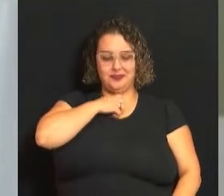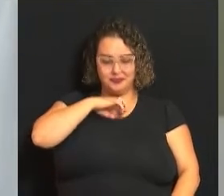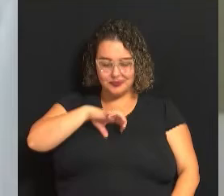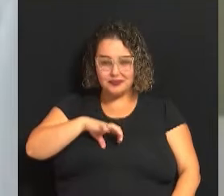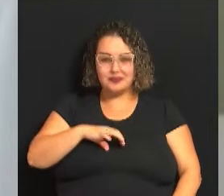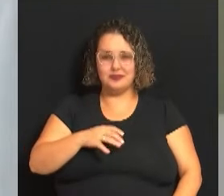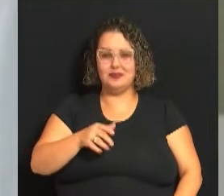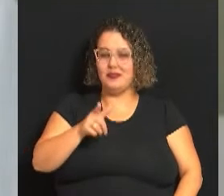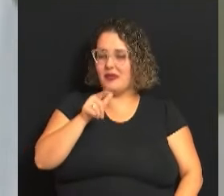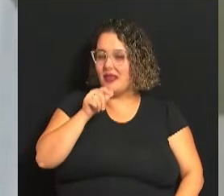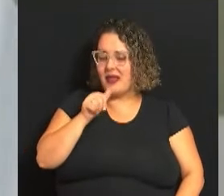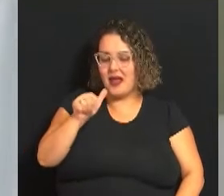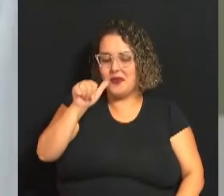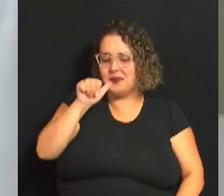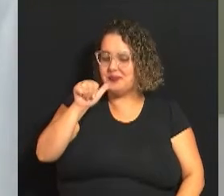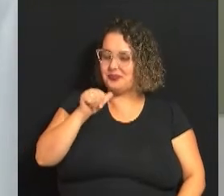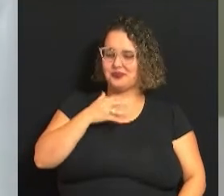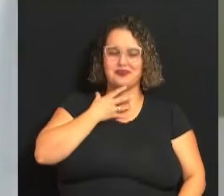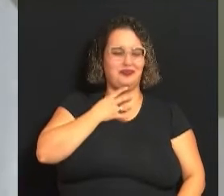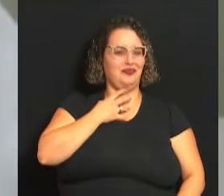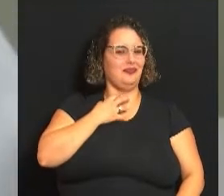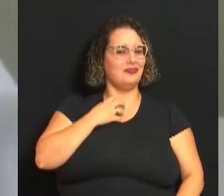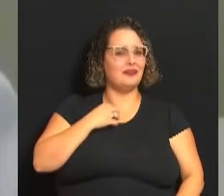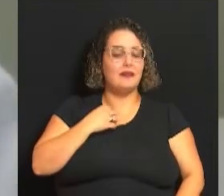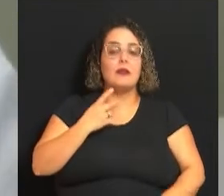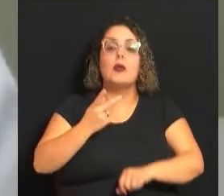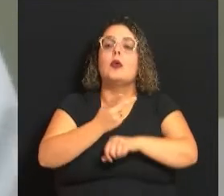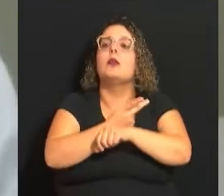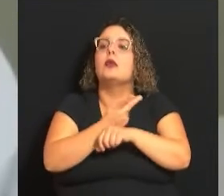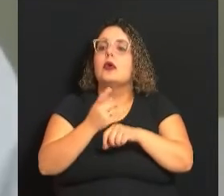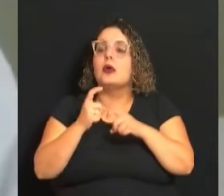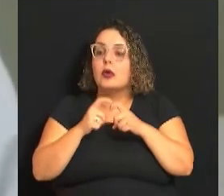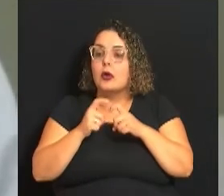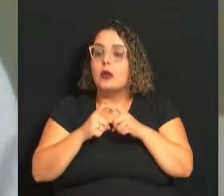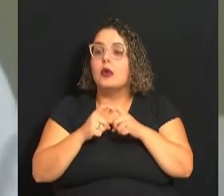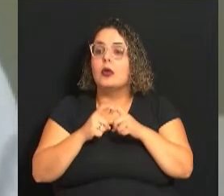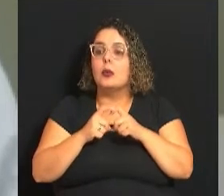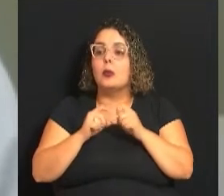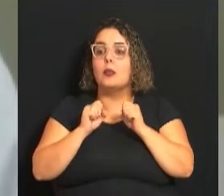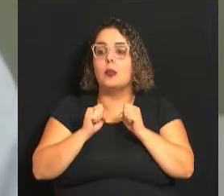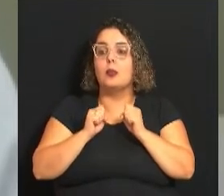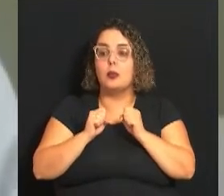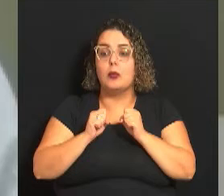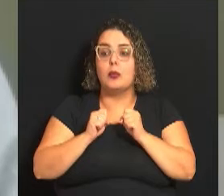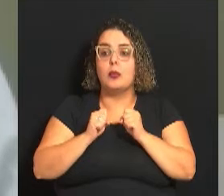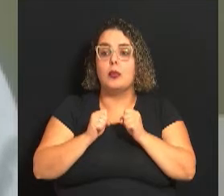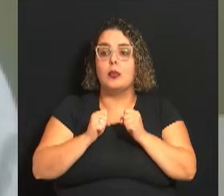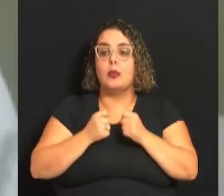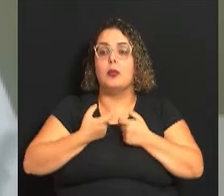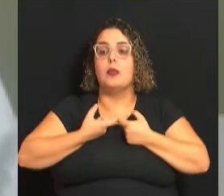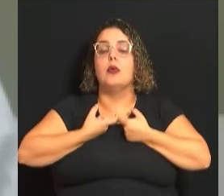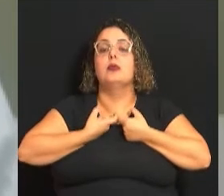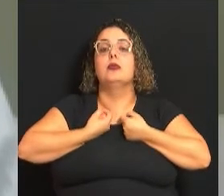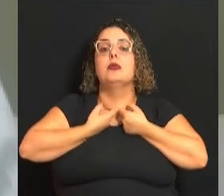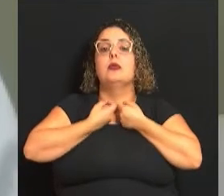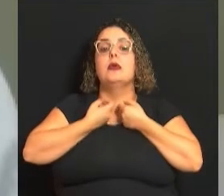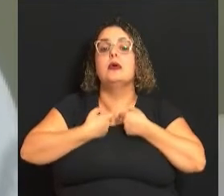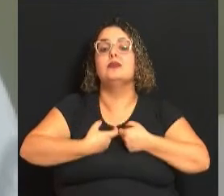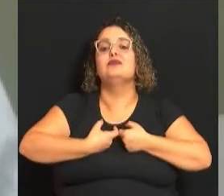água ou alguma coisa, procure um médico, você pode ter um tumor no esôfago.